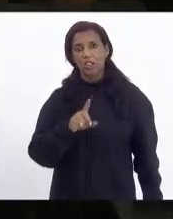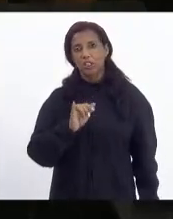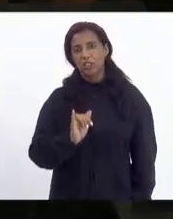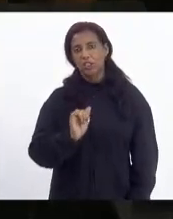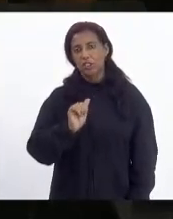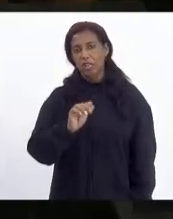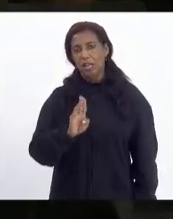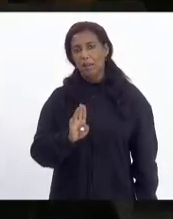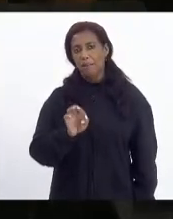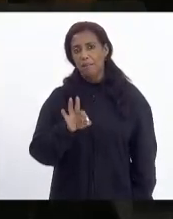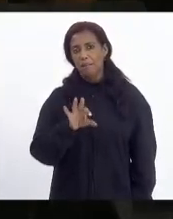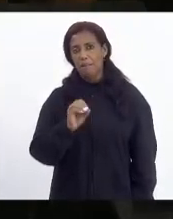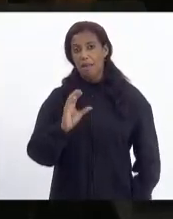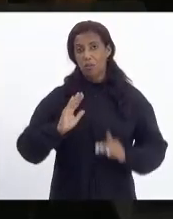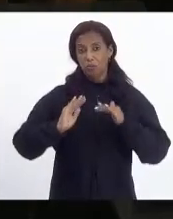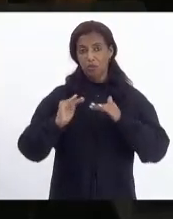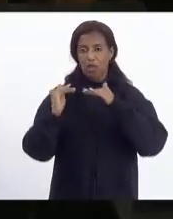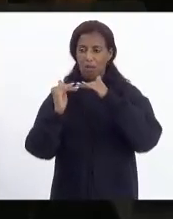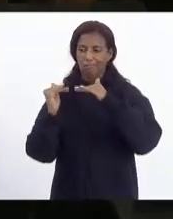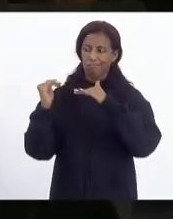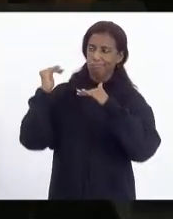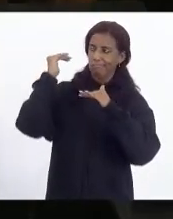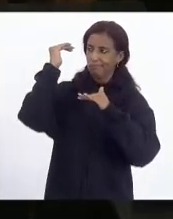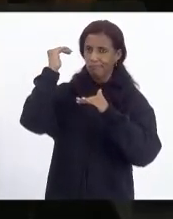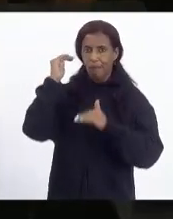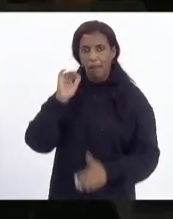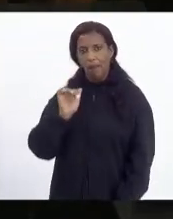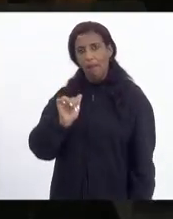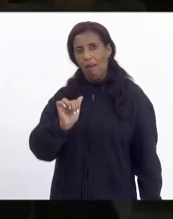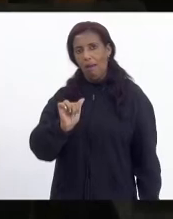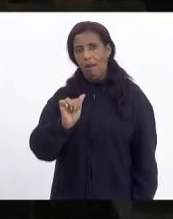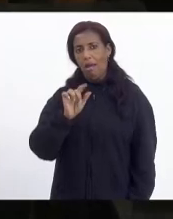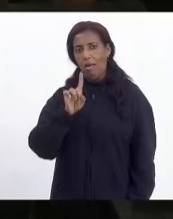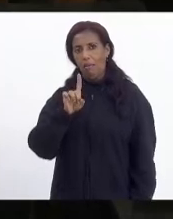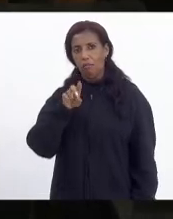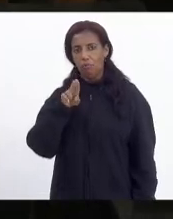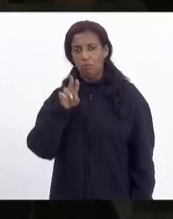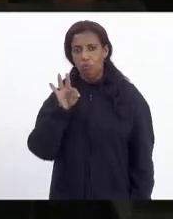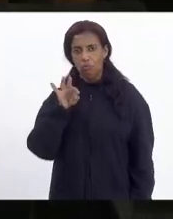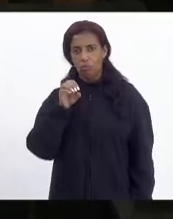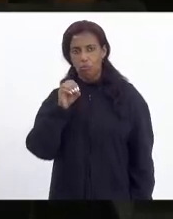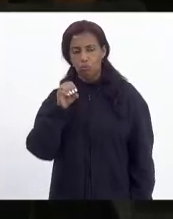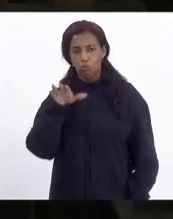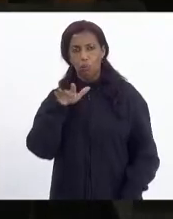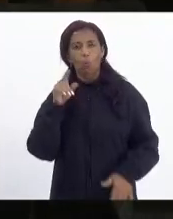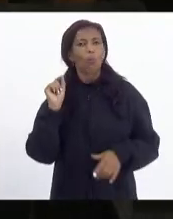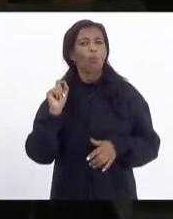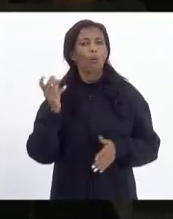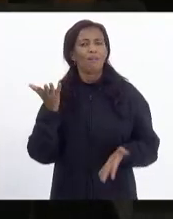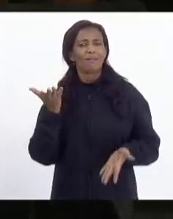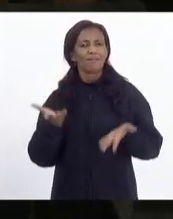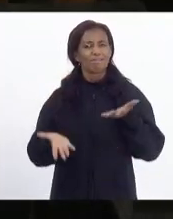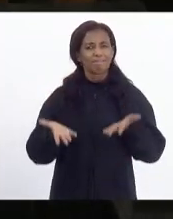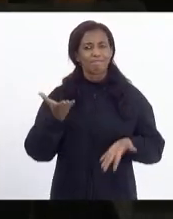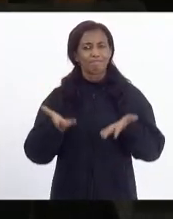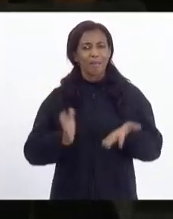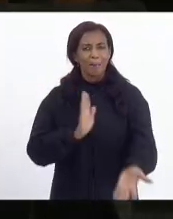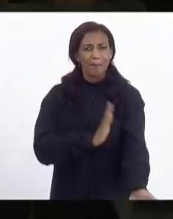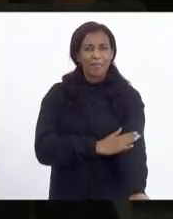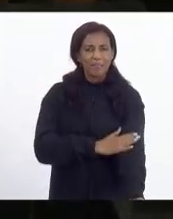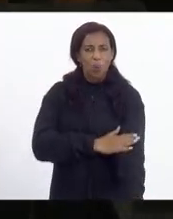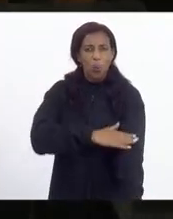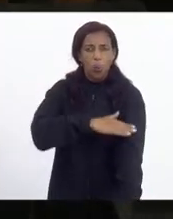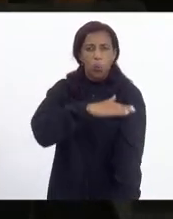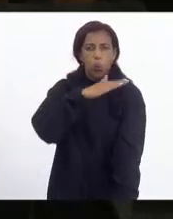E aí entrando já na fase adulta veio o desequilíbrio das preço da pressão